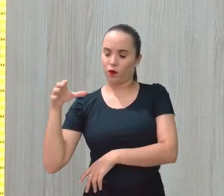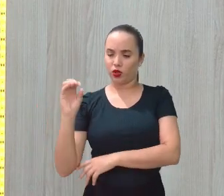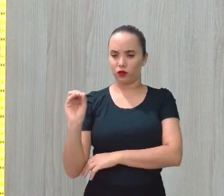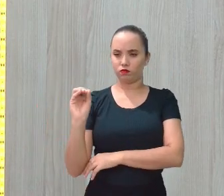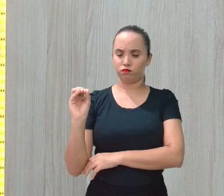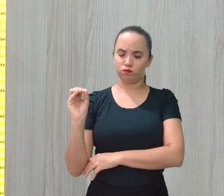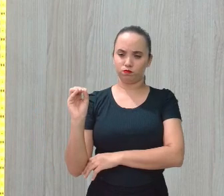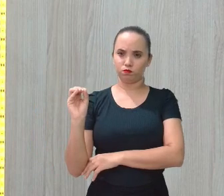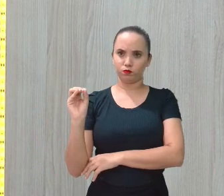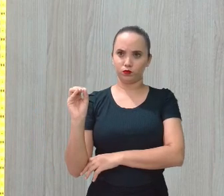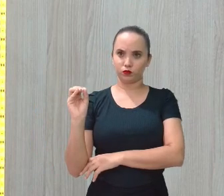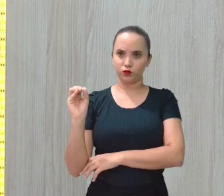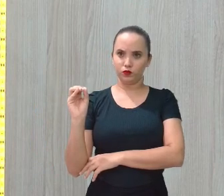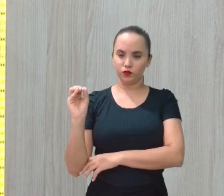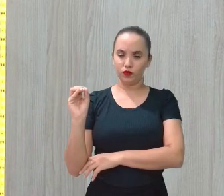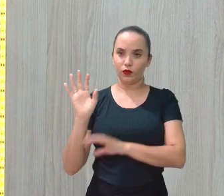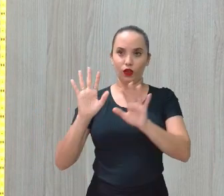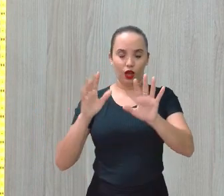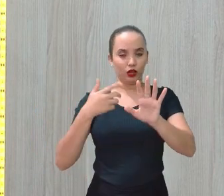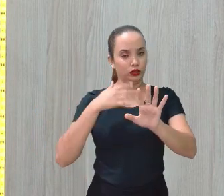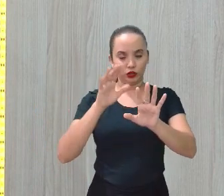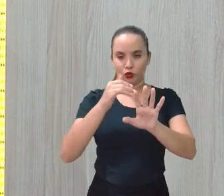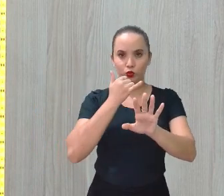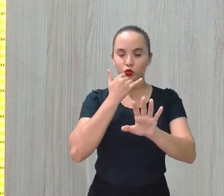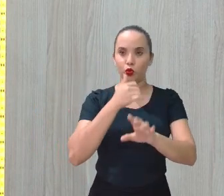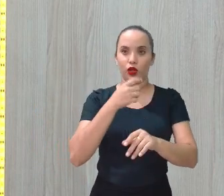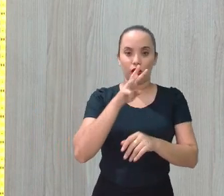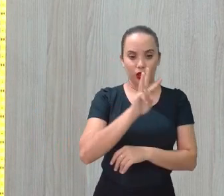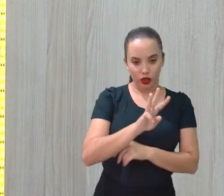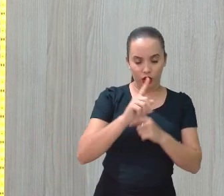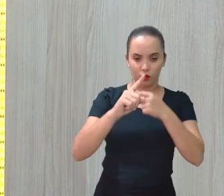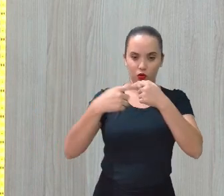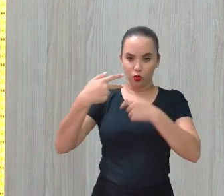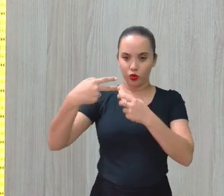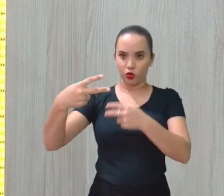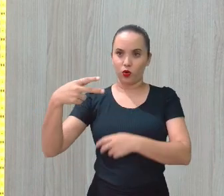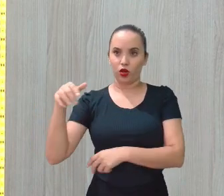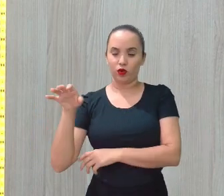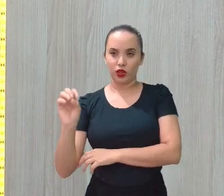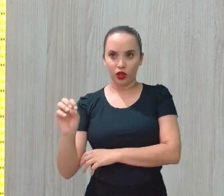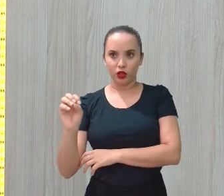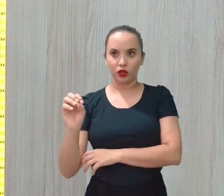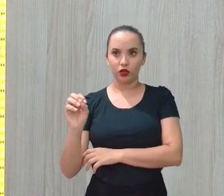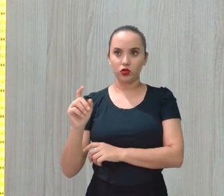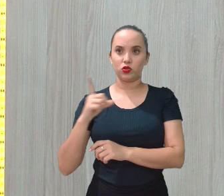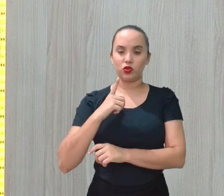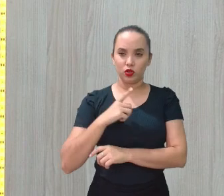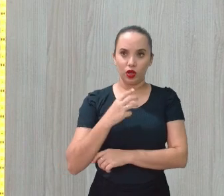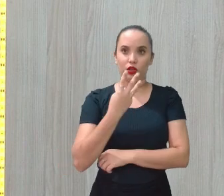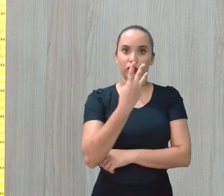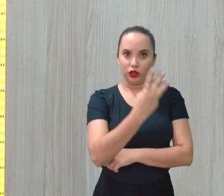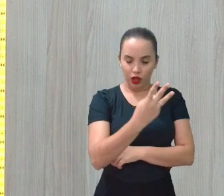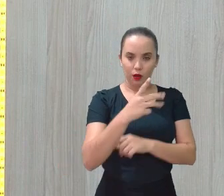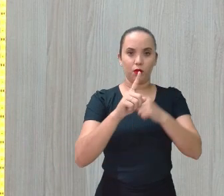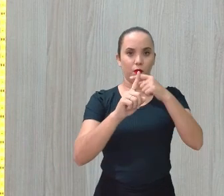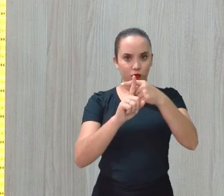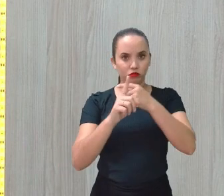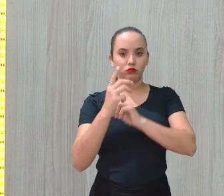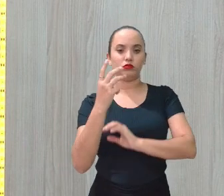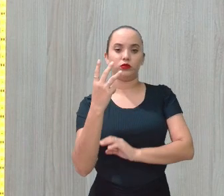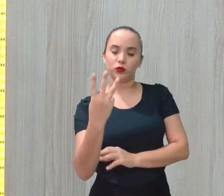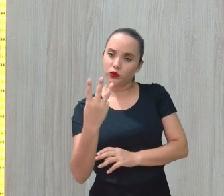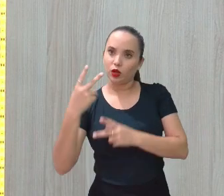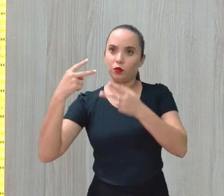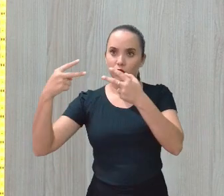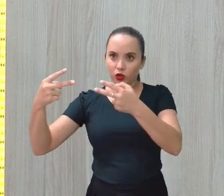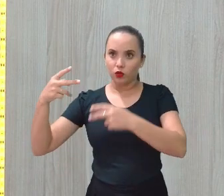W aliás, W igual a 10, né? Mas antes de chegar no resultado W igual a 10, tinha lá W mais